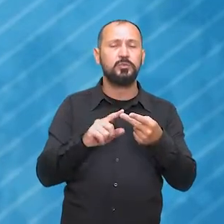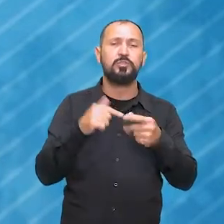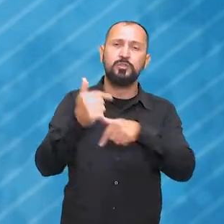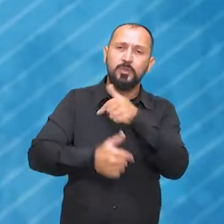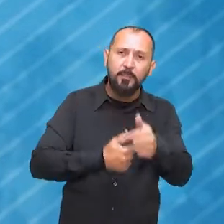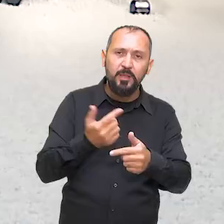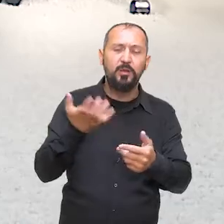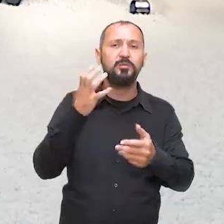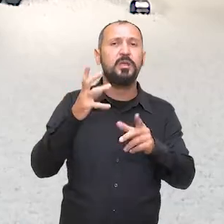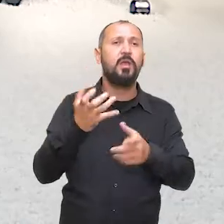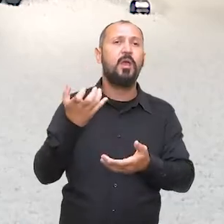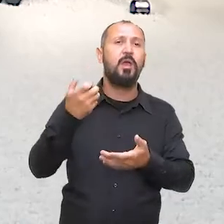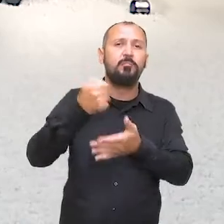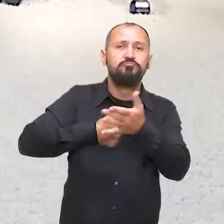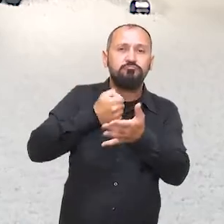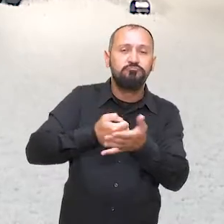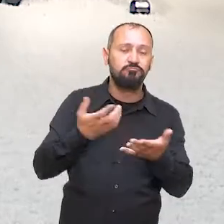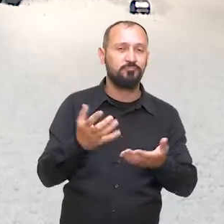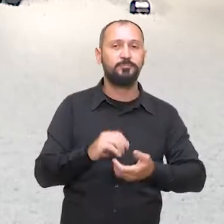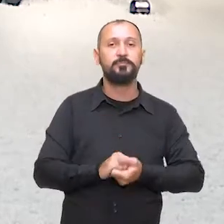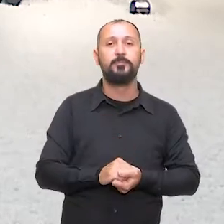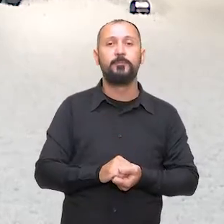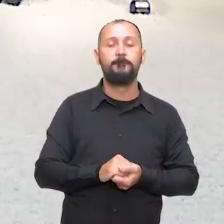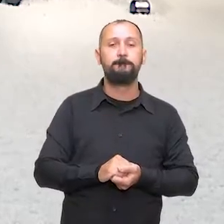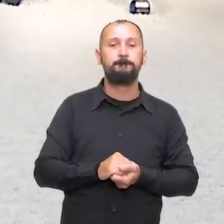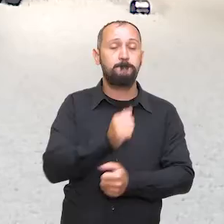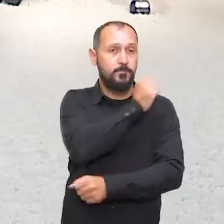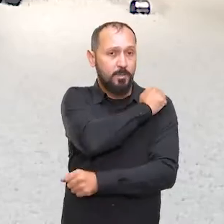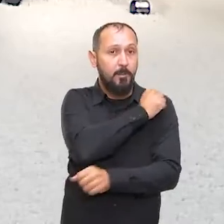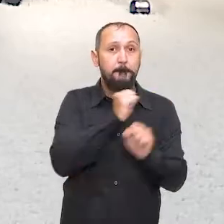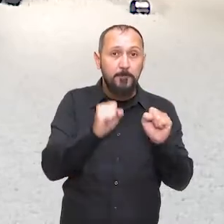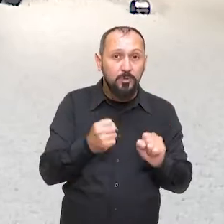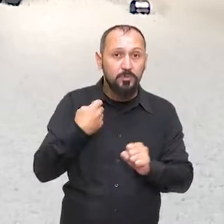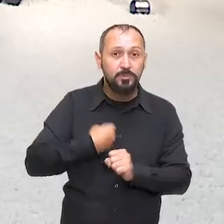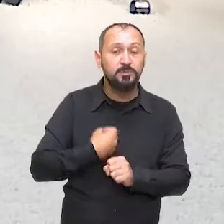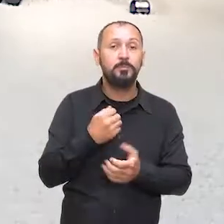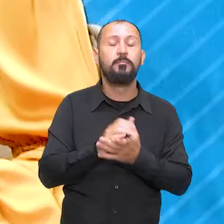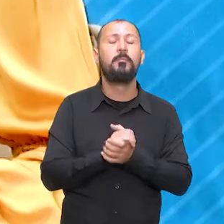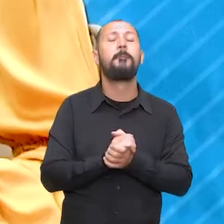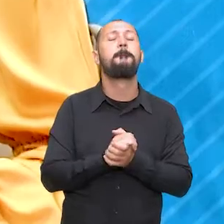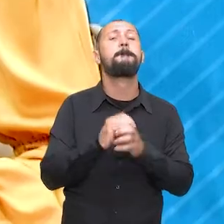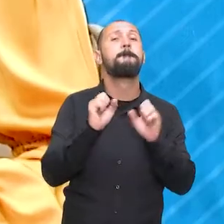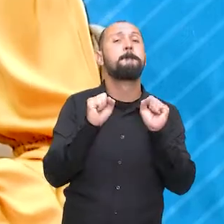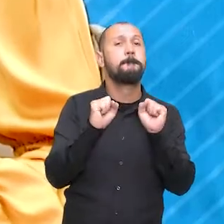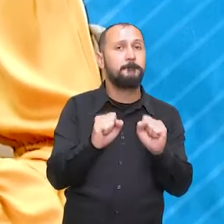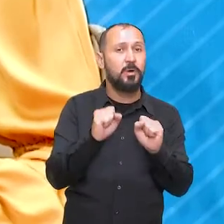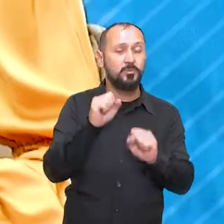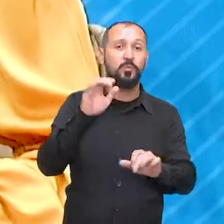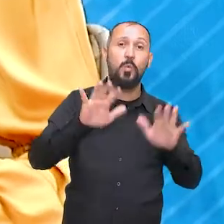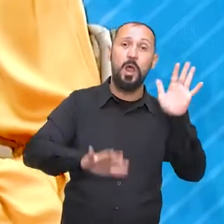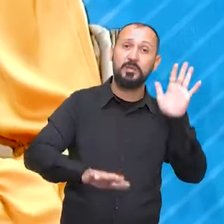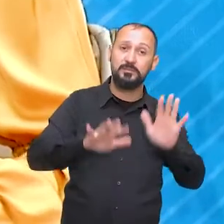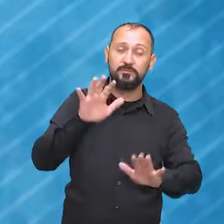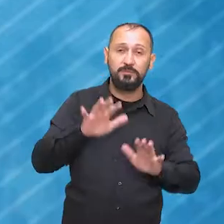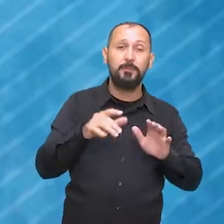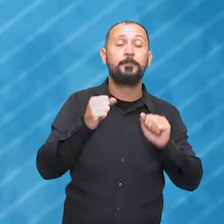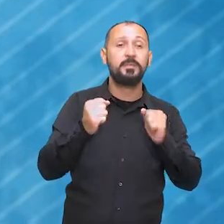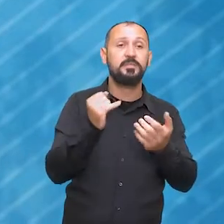afeição, enfim, ou que já tenha militado na área, ou que pretende militar, seria esse o recado. Acadêmicos também podem